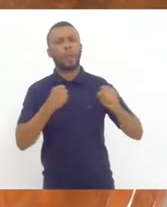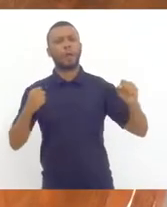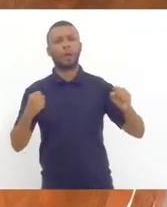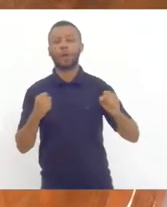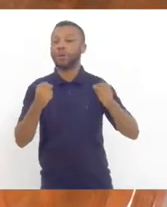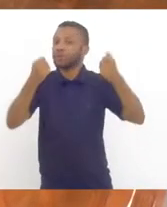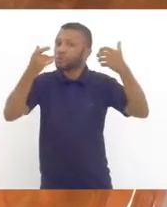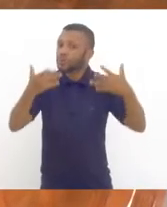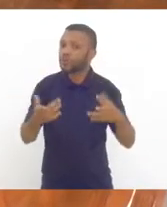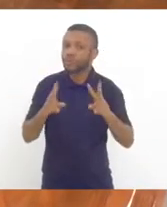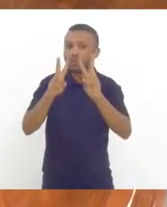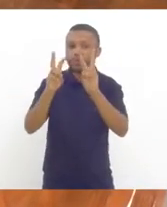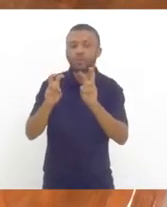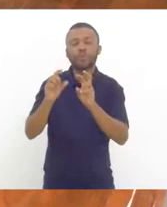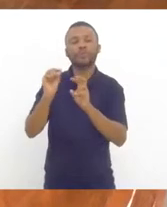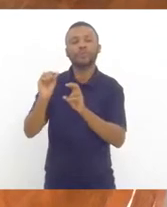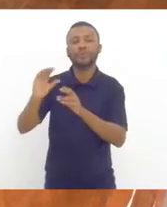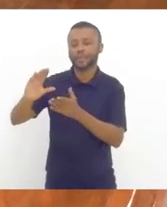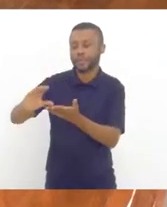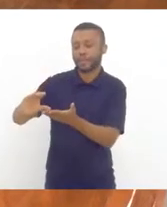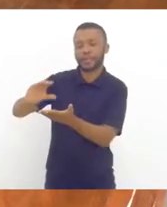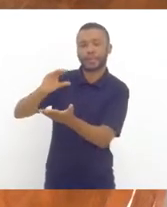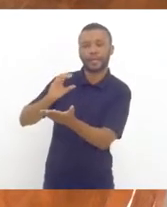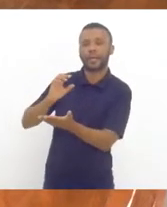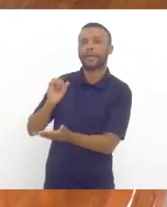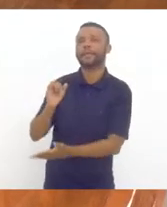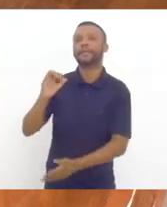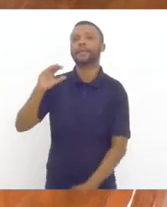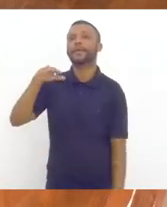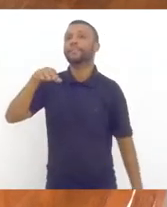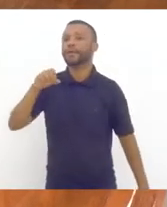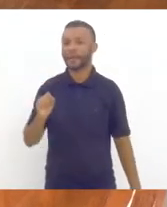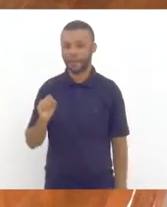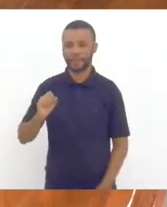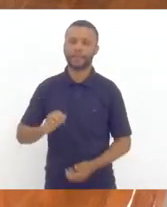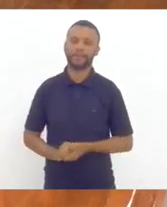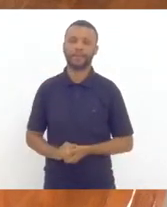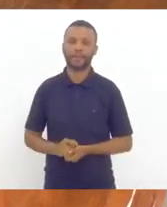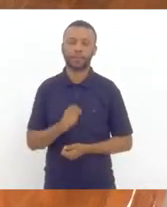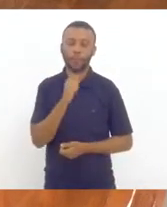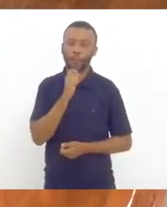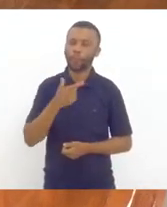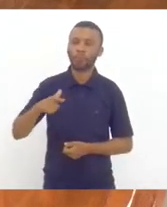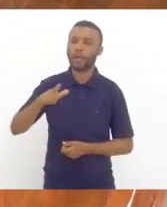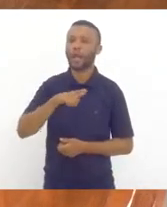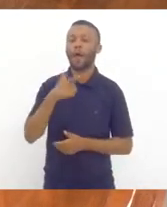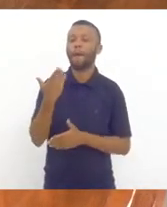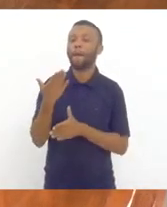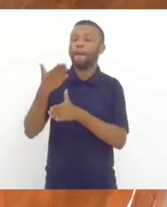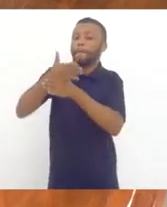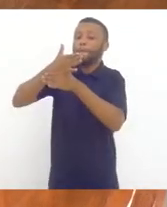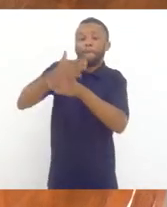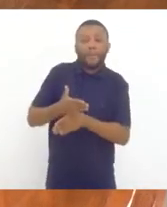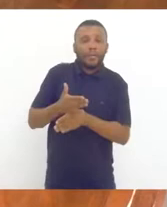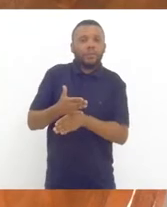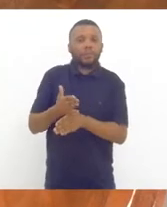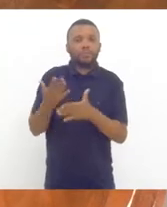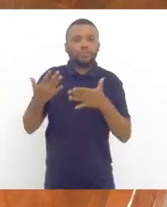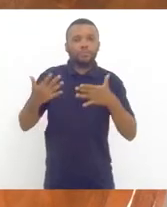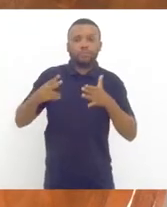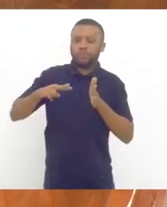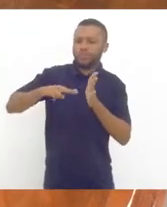que eu estou dizendo, no recebimento do ICMS, né, não tem lá um peso absolutamente